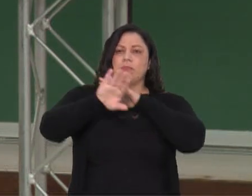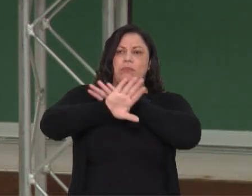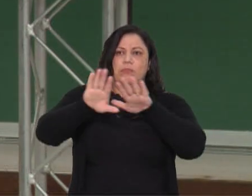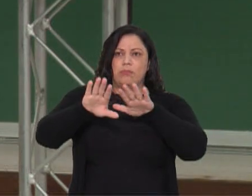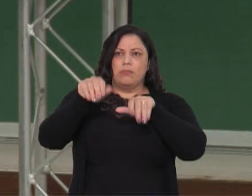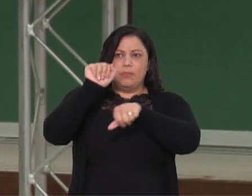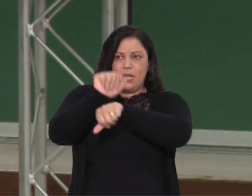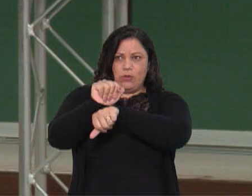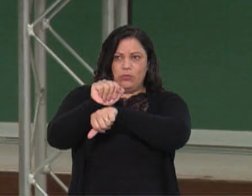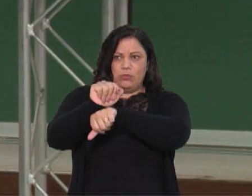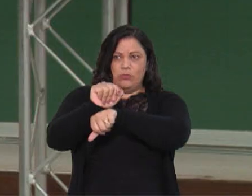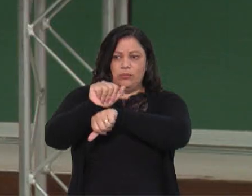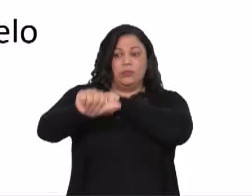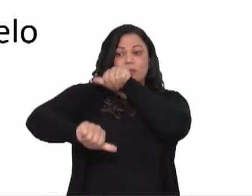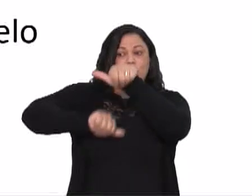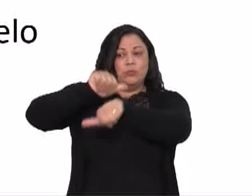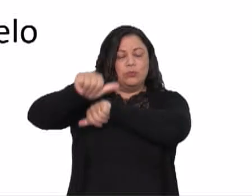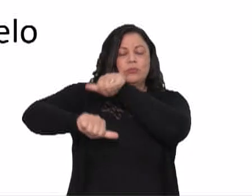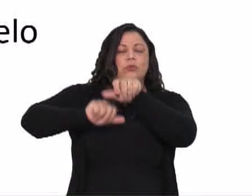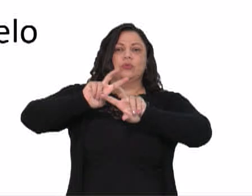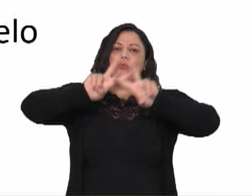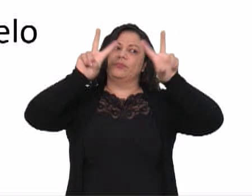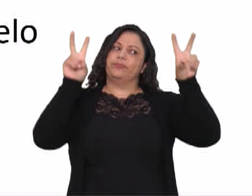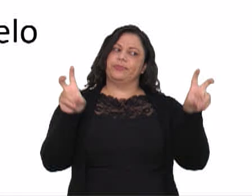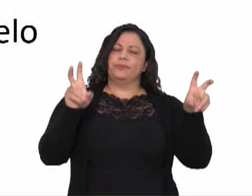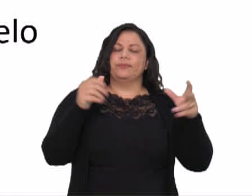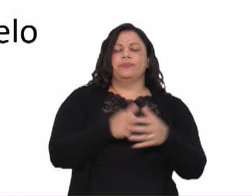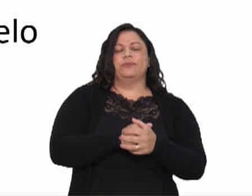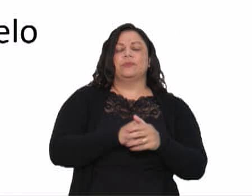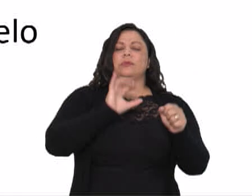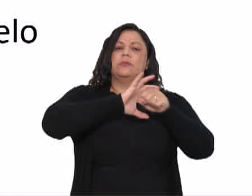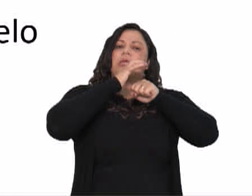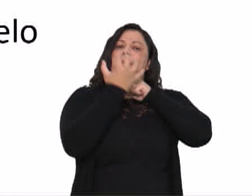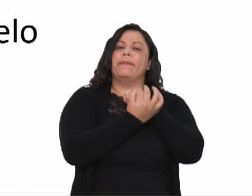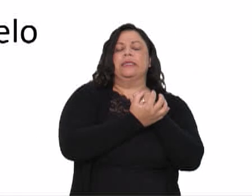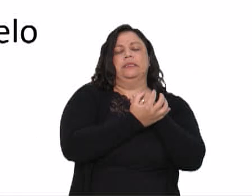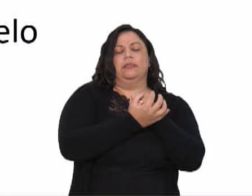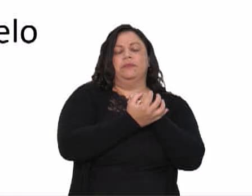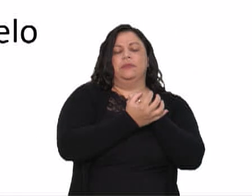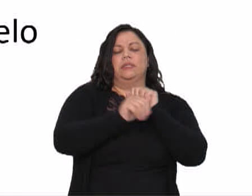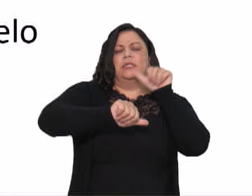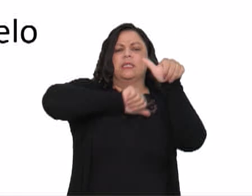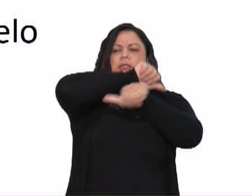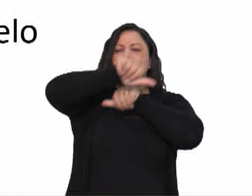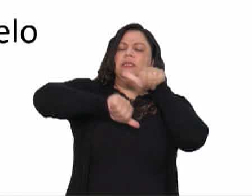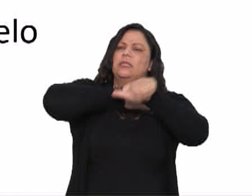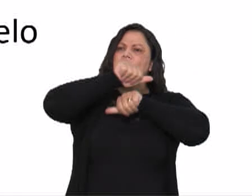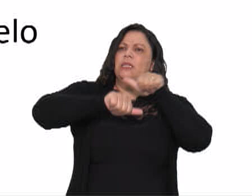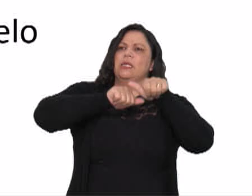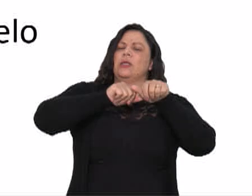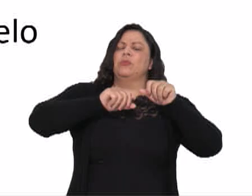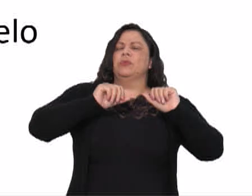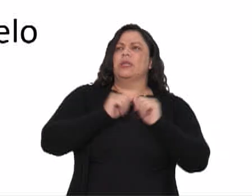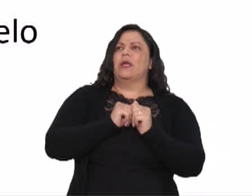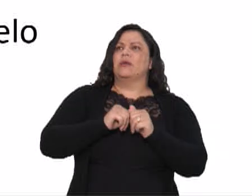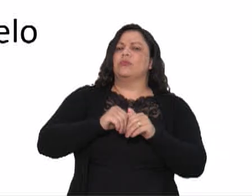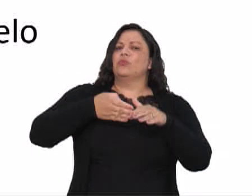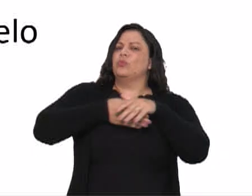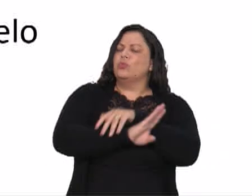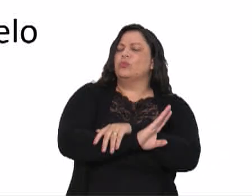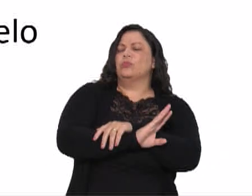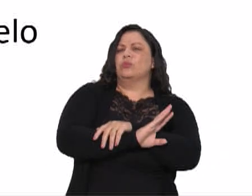ver? A pandemia tem modificado os hábitos de consumo e algumas tendências podem ter chegado para